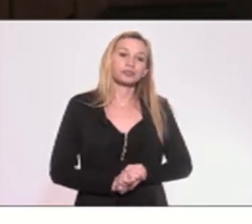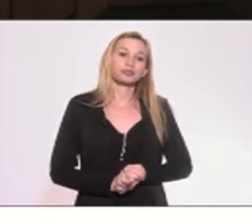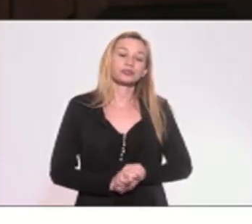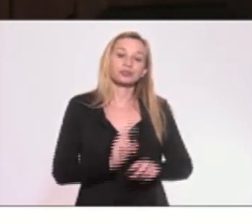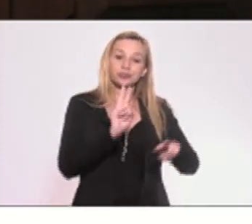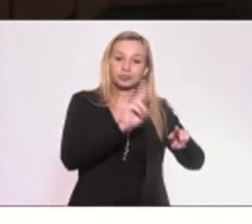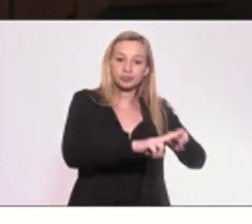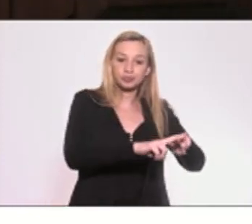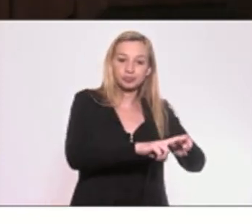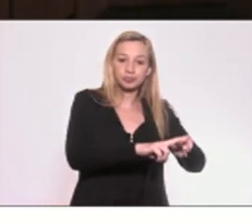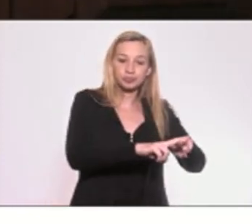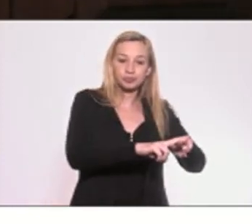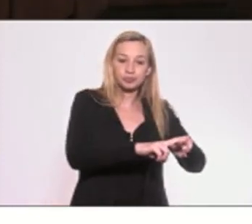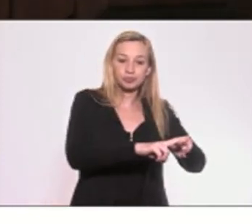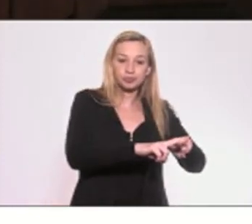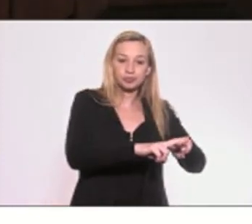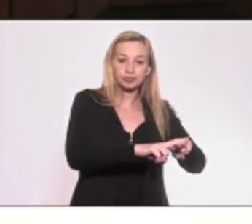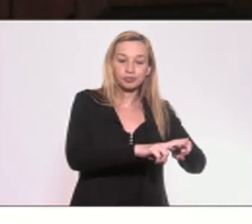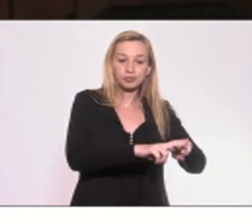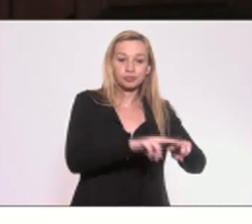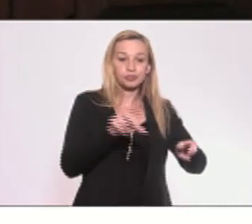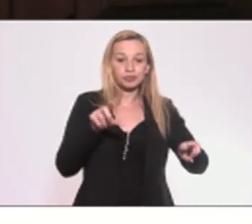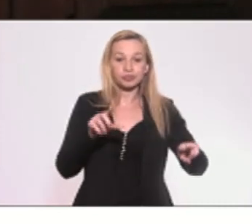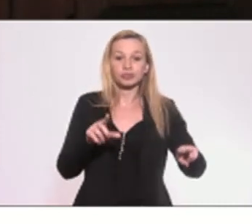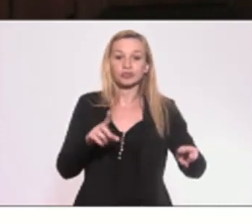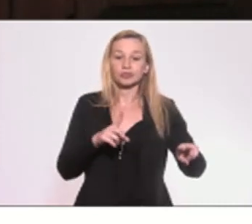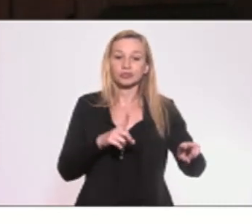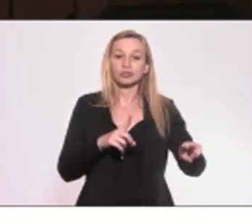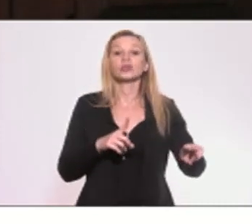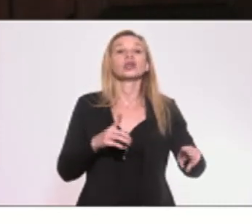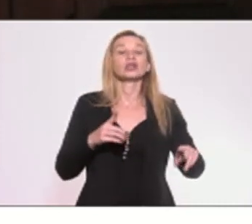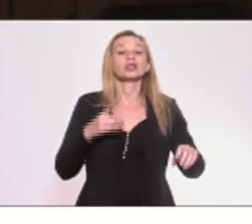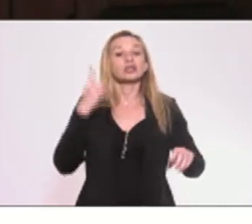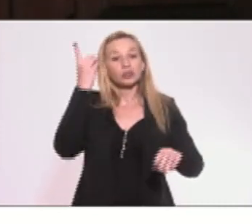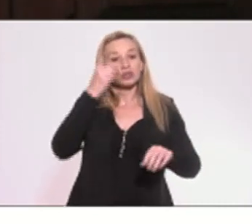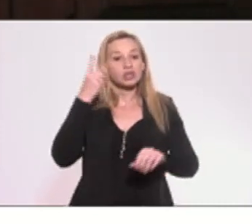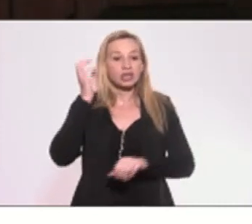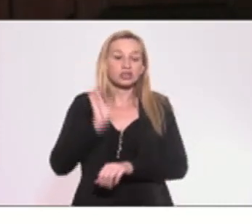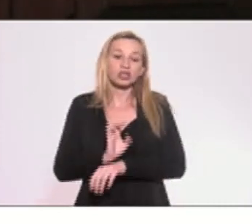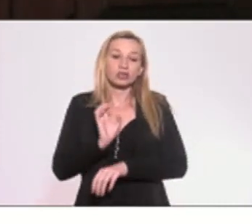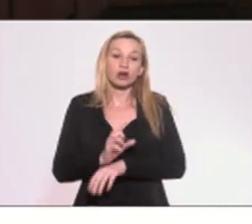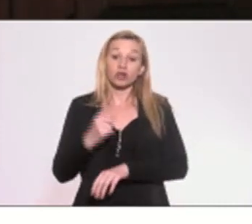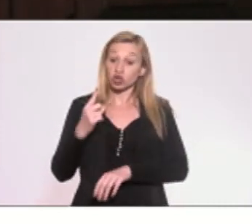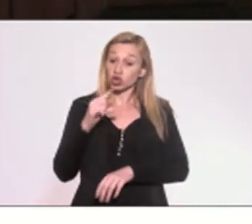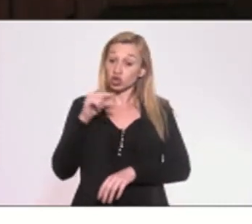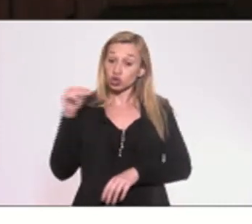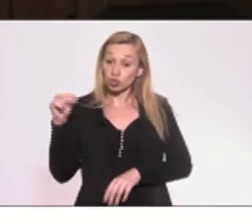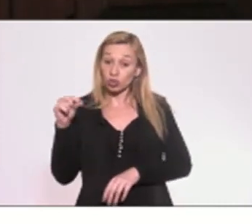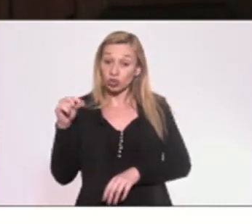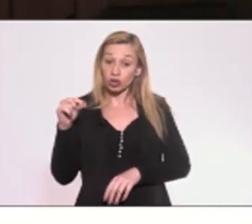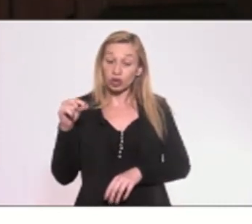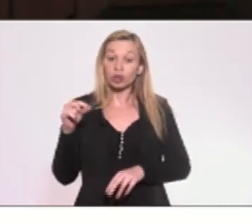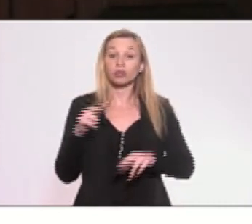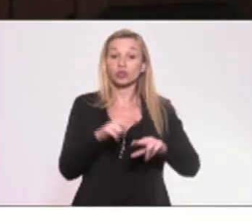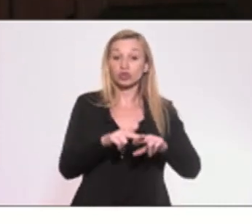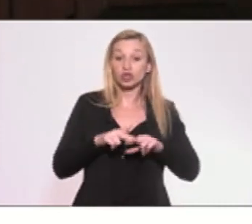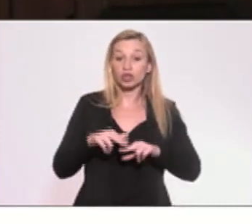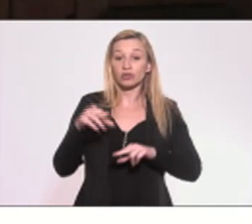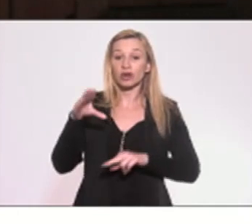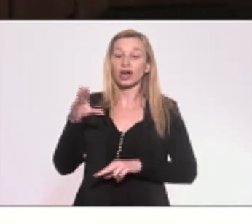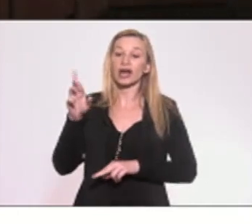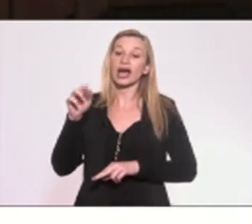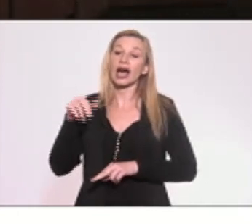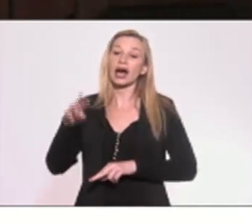recaia sobre a Assembleia Legislativa do Rio de Janeiro, por força da decisão da ministra Carmen Lúcia, nas reclamações ocorridas,